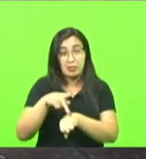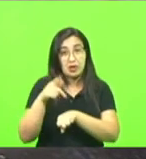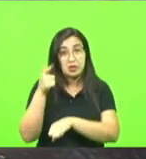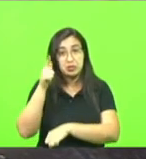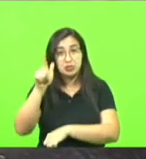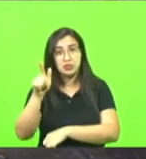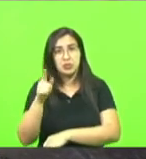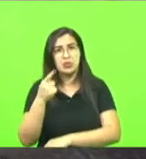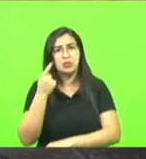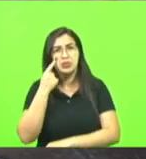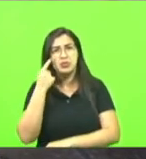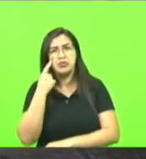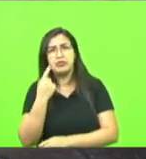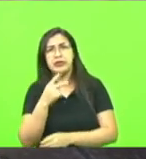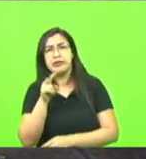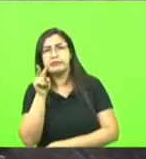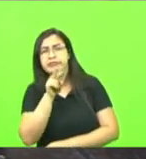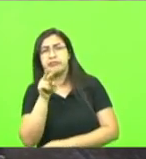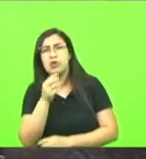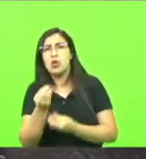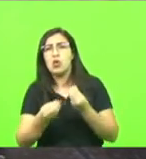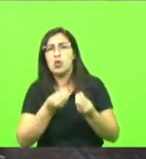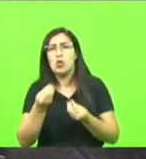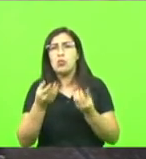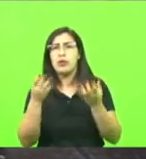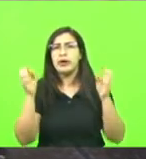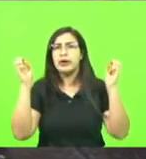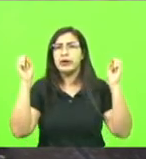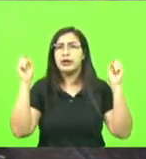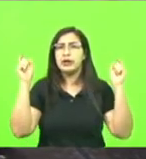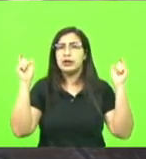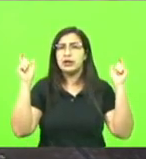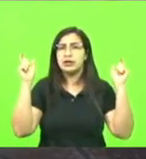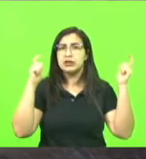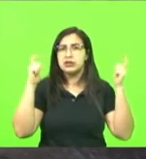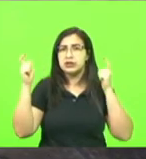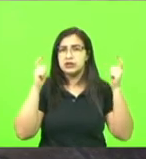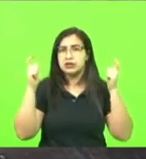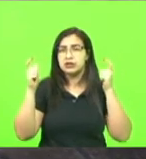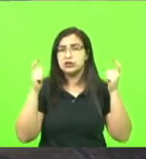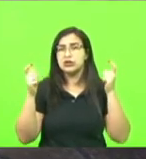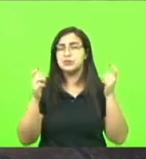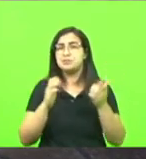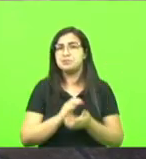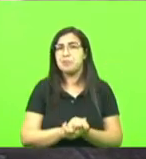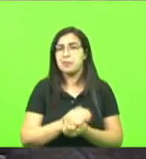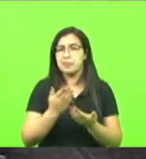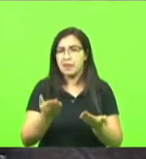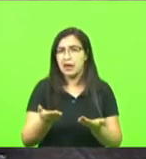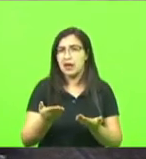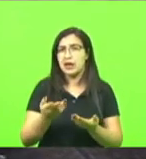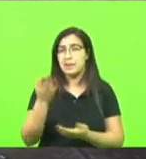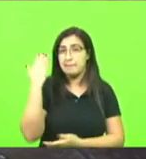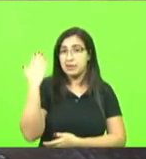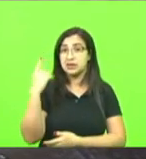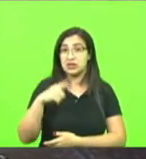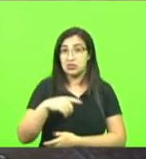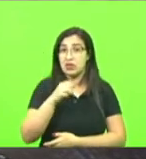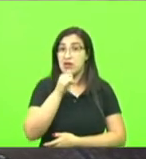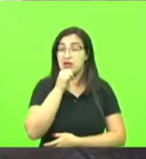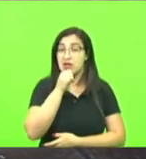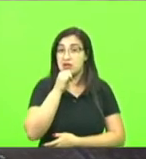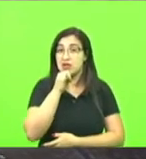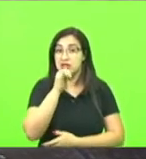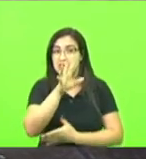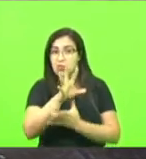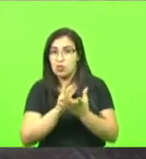nós, aqui do lado, o Chile. Um país que, até pouco tempo atrás, era exemplo para a América Latina, mas ninguém queria copiar,